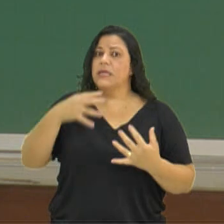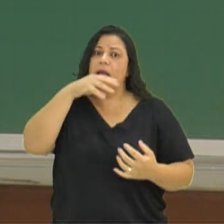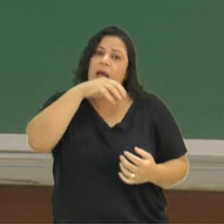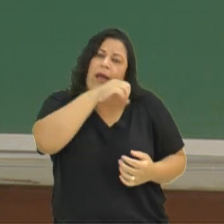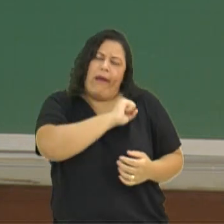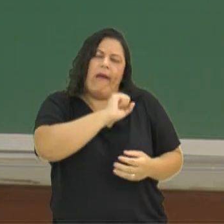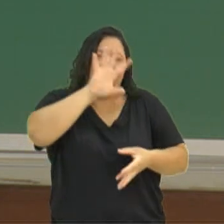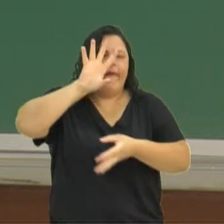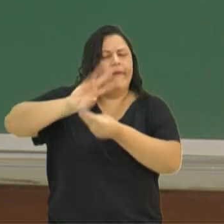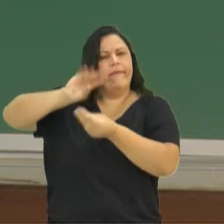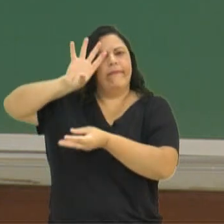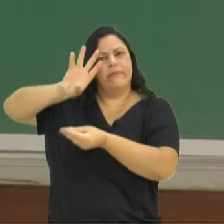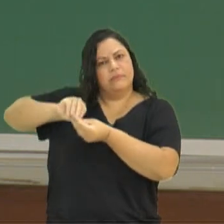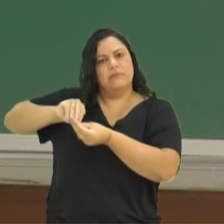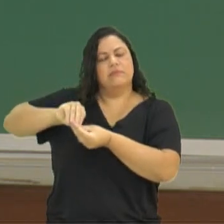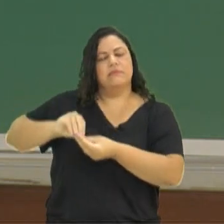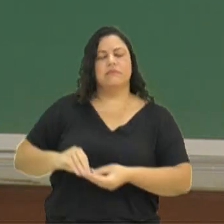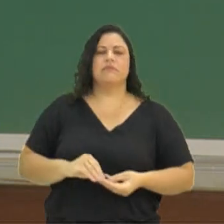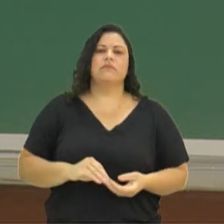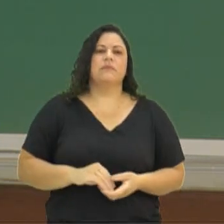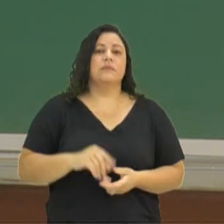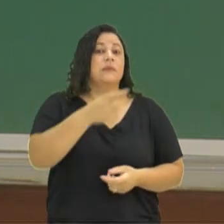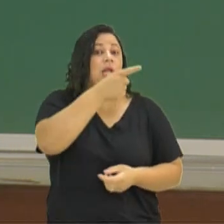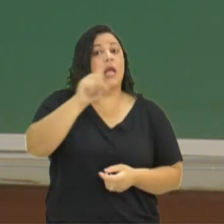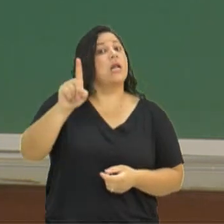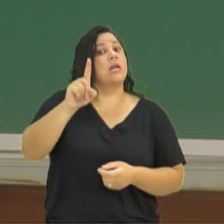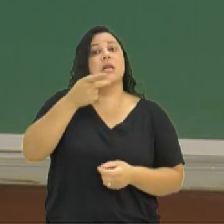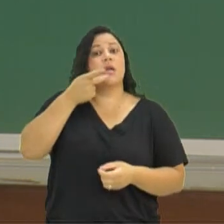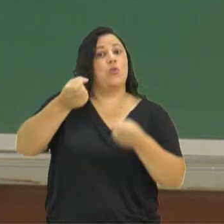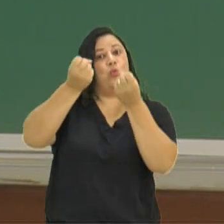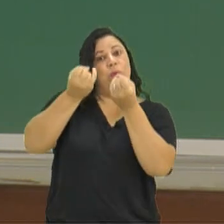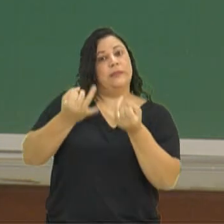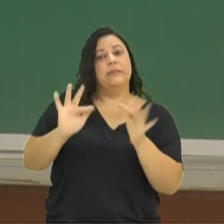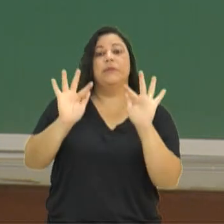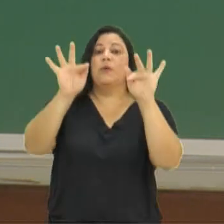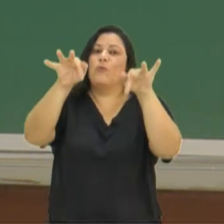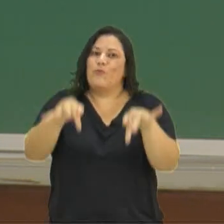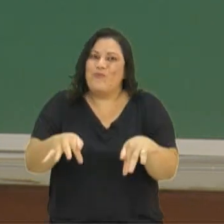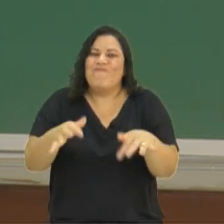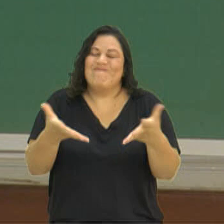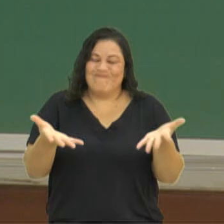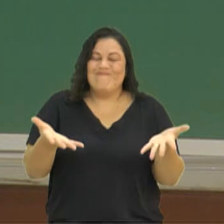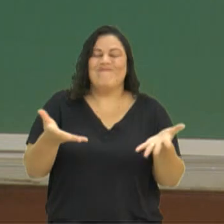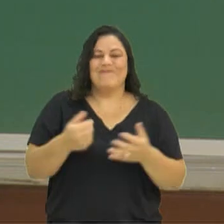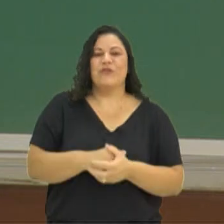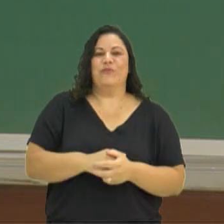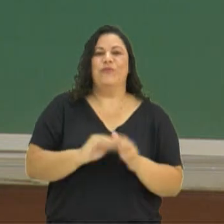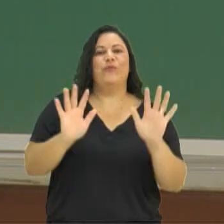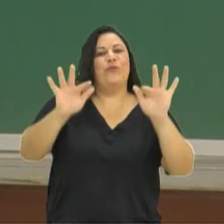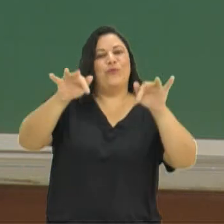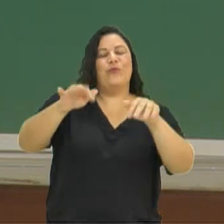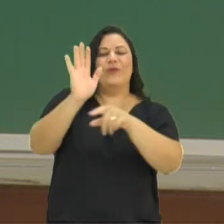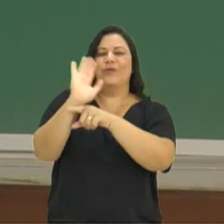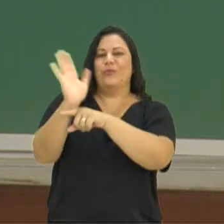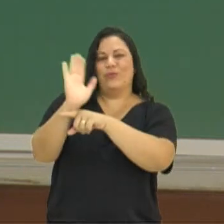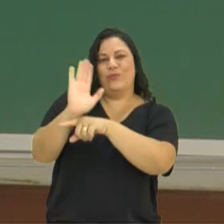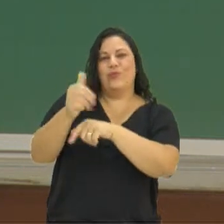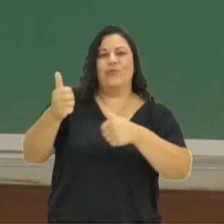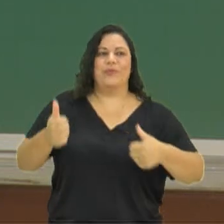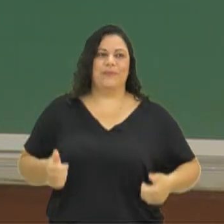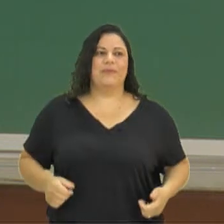telespectador verá. No cuenta el fin de la película. Então, ele não conta o fim do filme, assim como uma boa